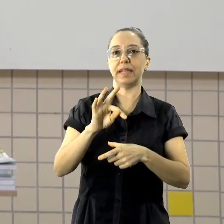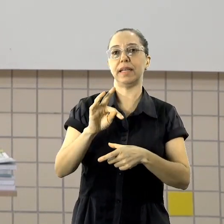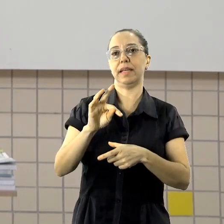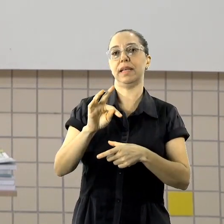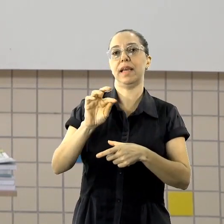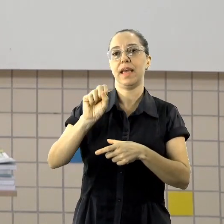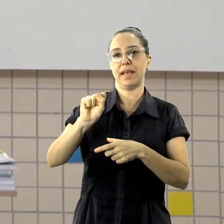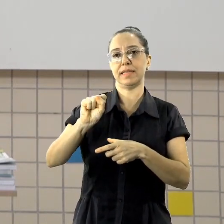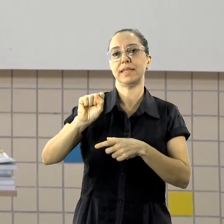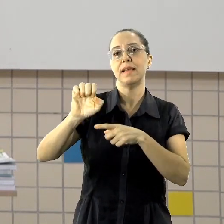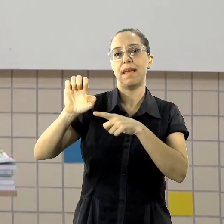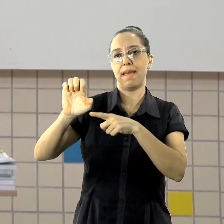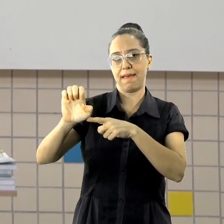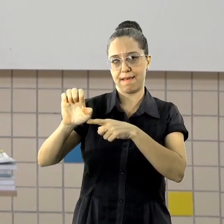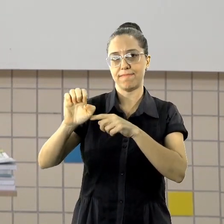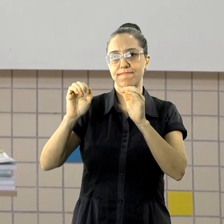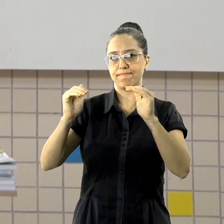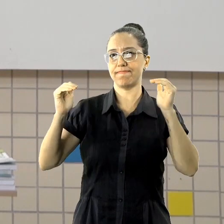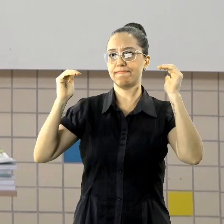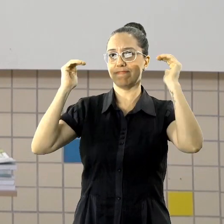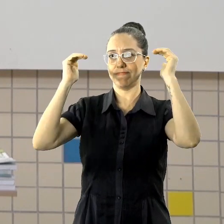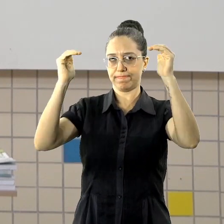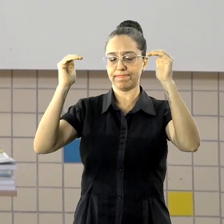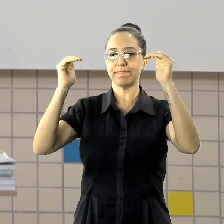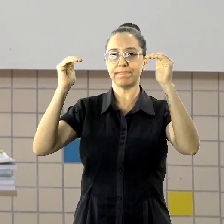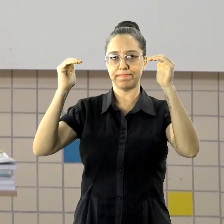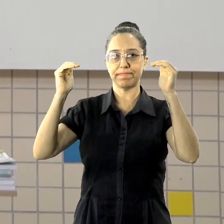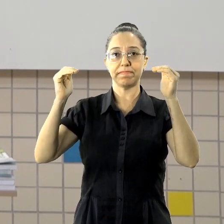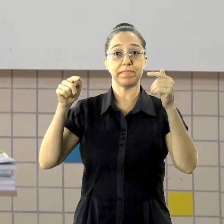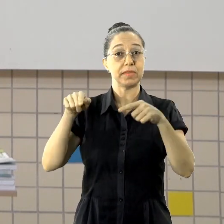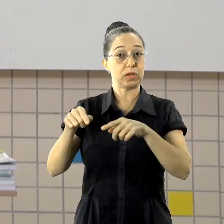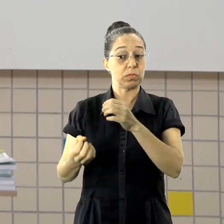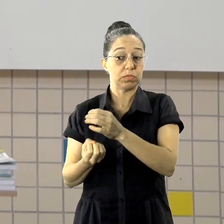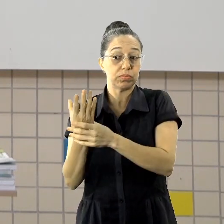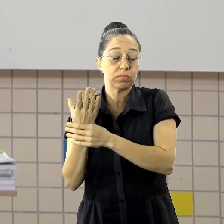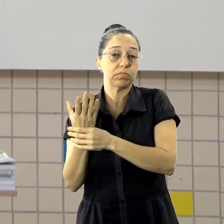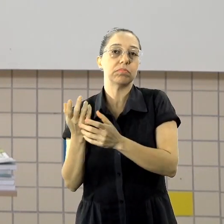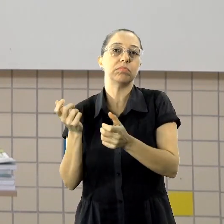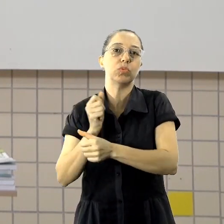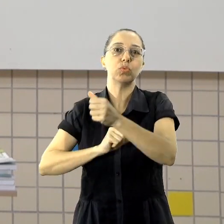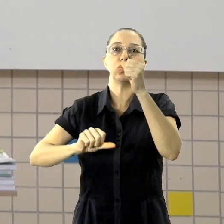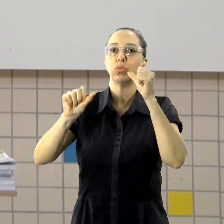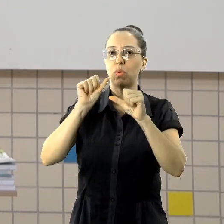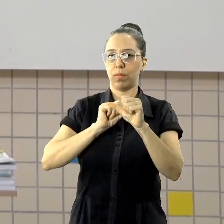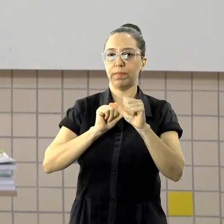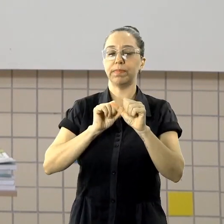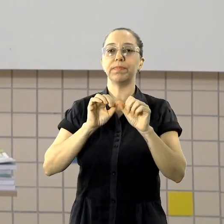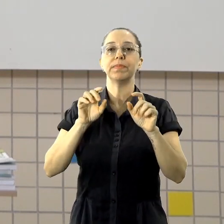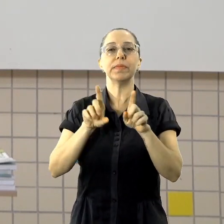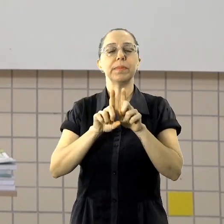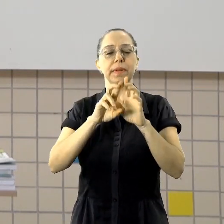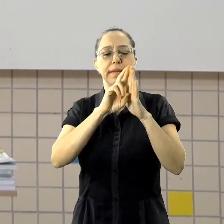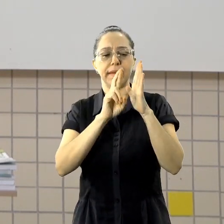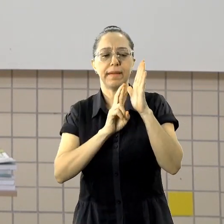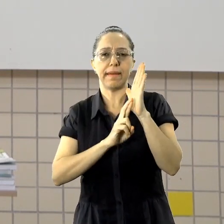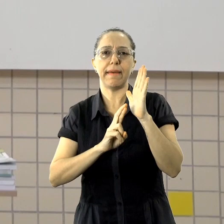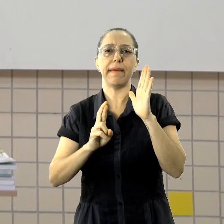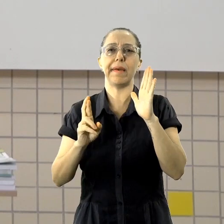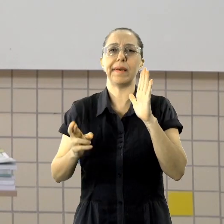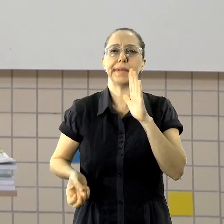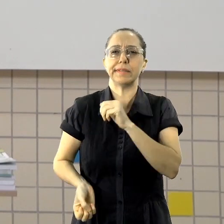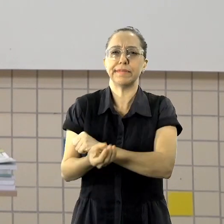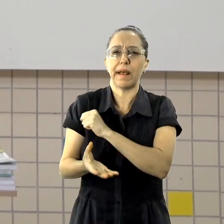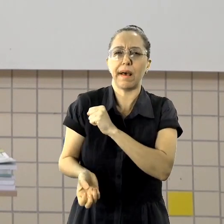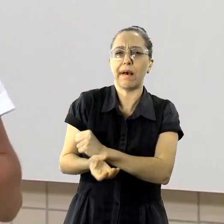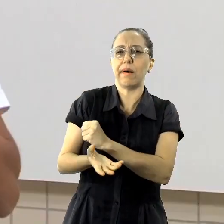Justiça Eleitoral, determinando algumas regras que modificavam, por exemplo, algumas fraudes que infelizmente eram muito comuns